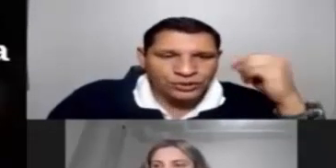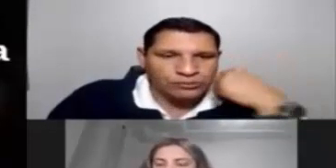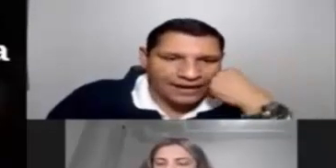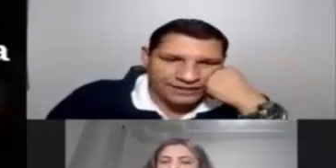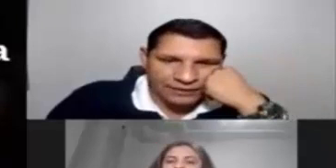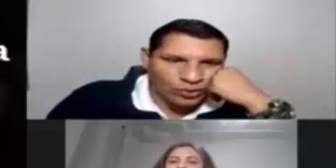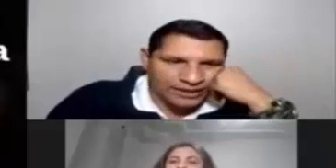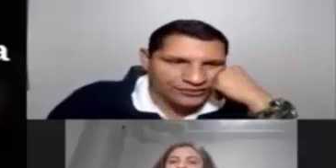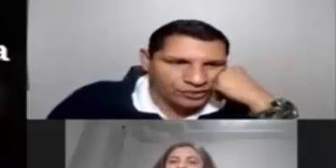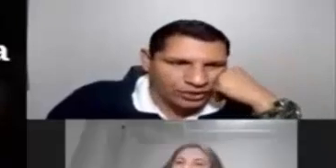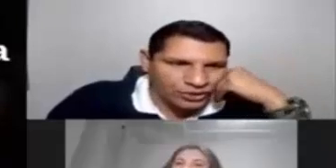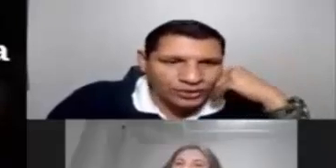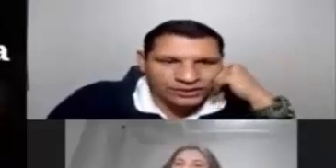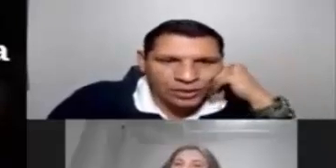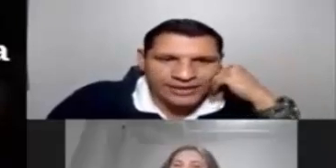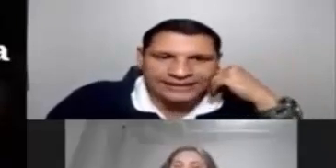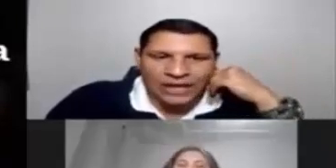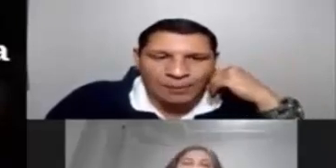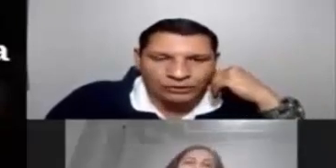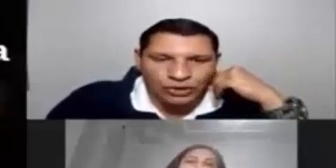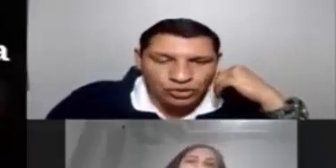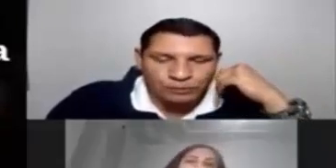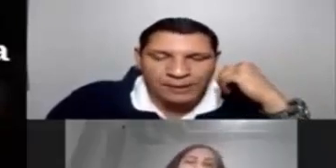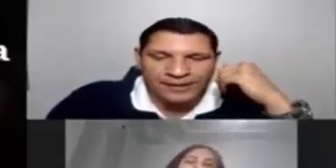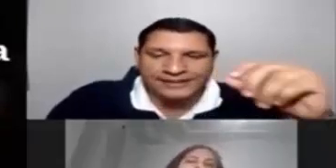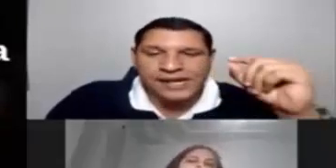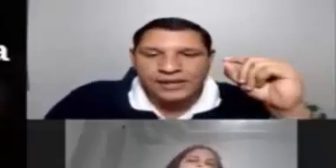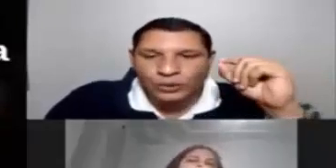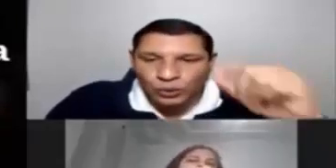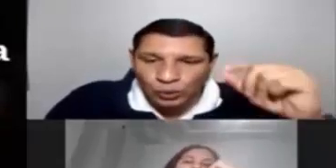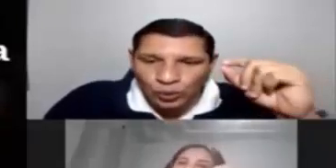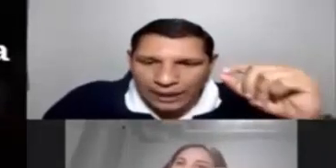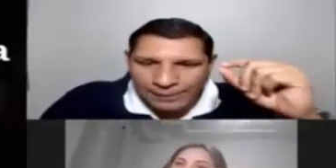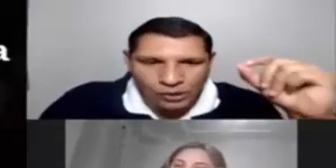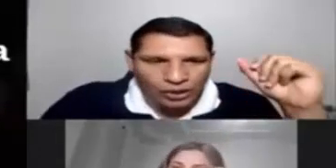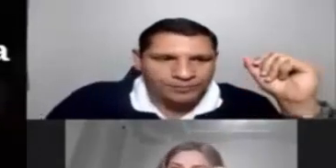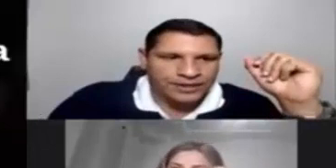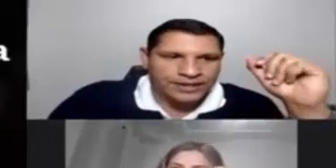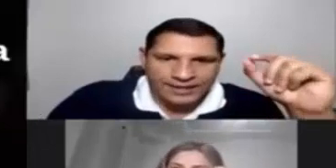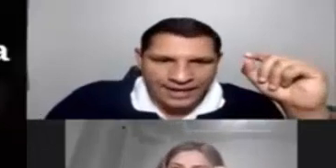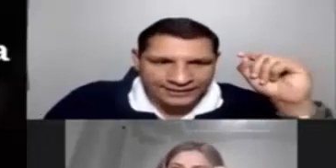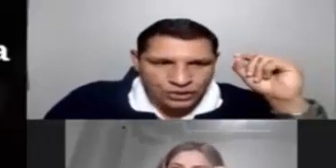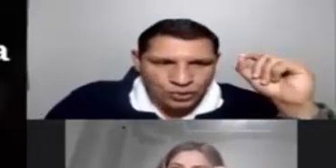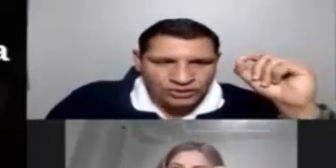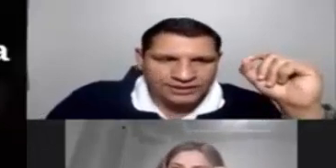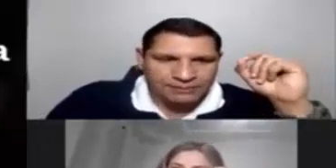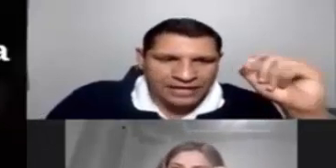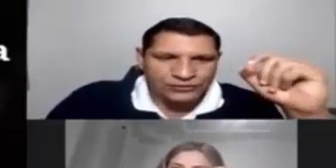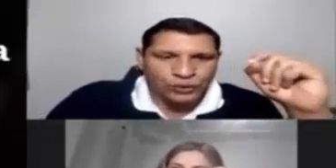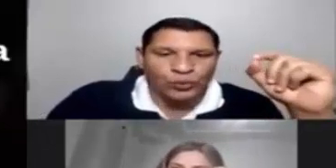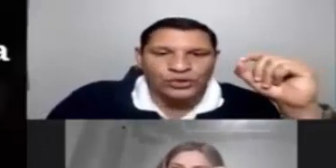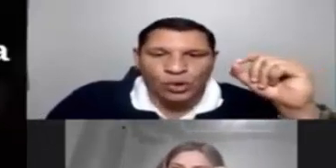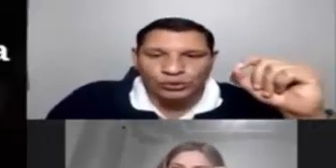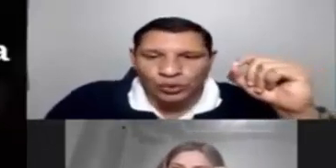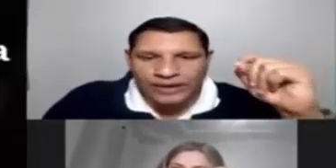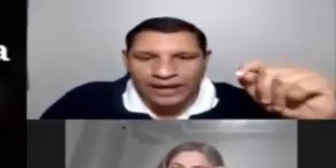justino mártir vai colocar assim ó digo então que as almas dos justos permanecem num lugar melhor e as injustas e mais